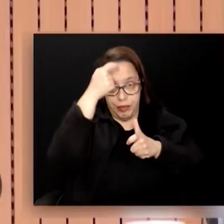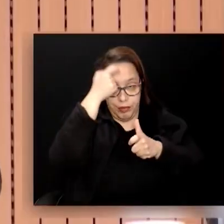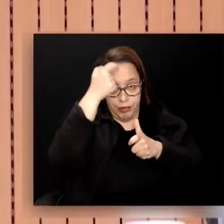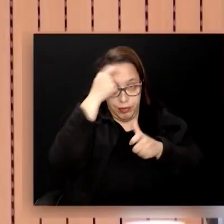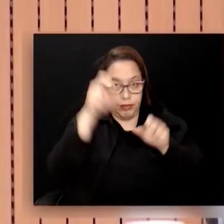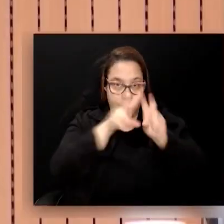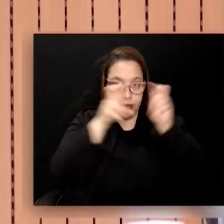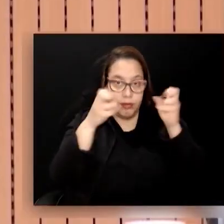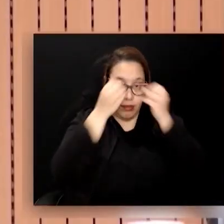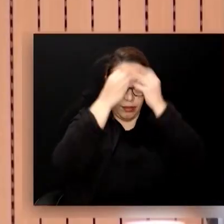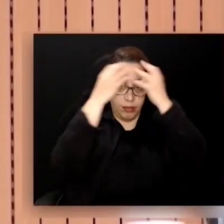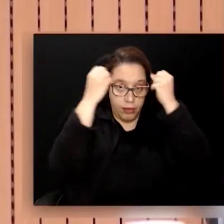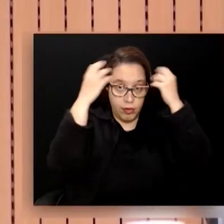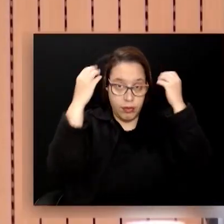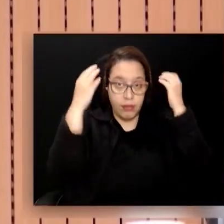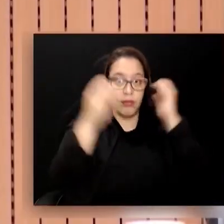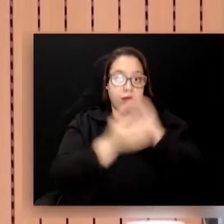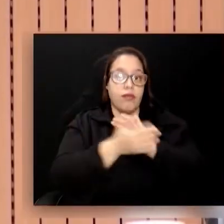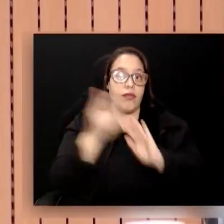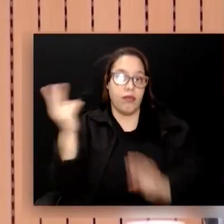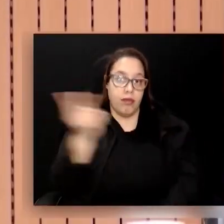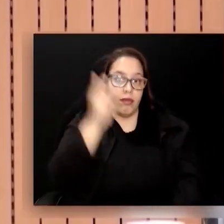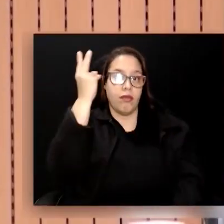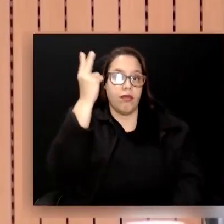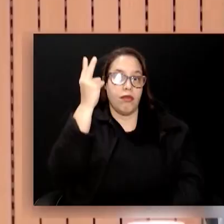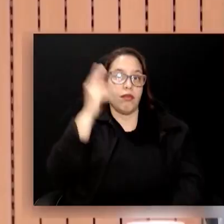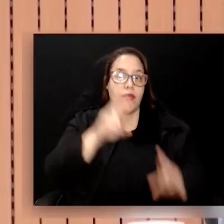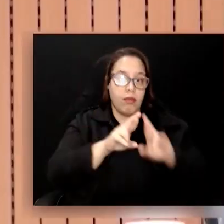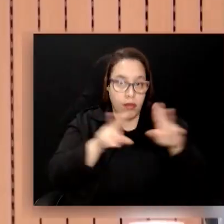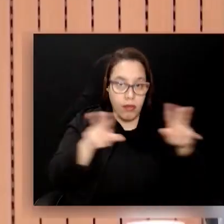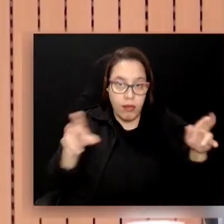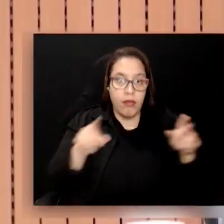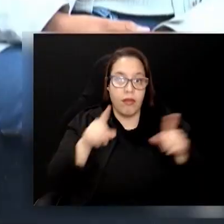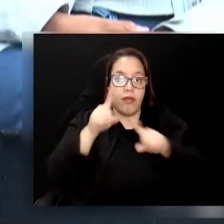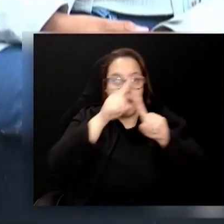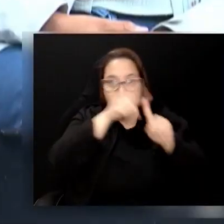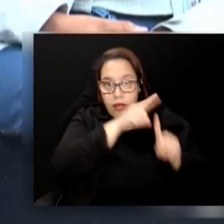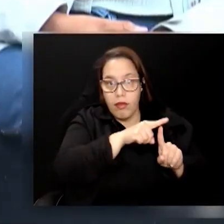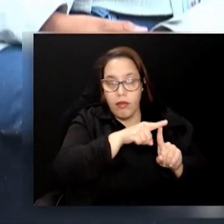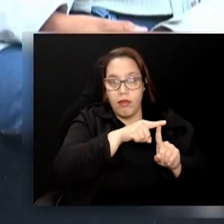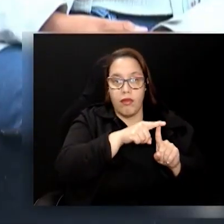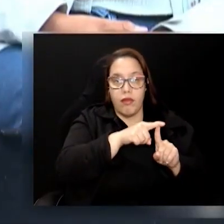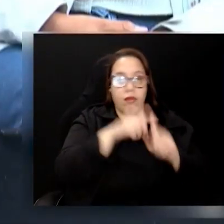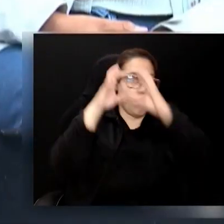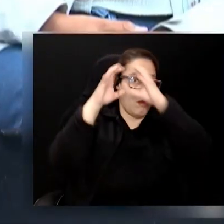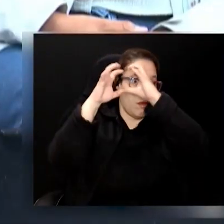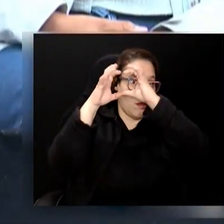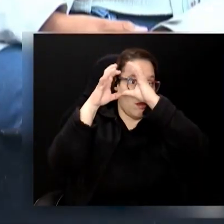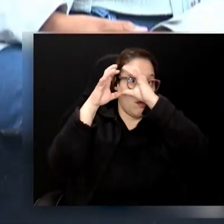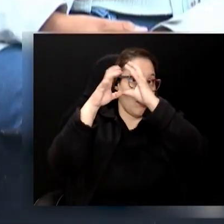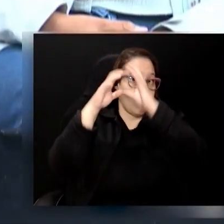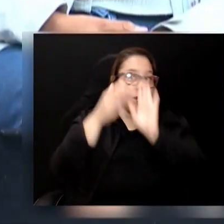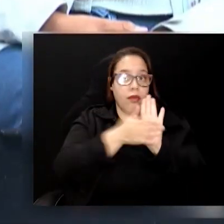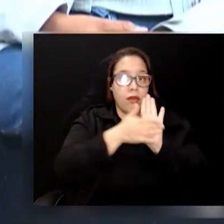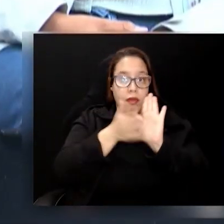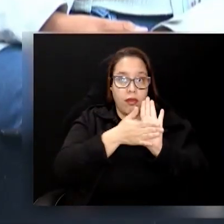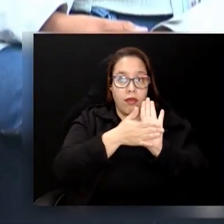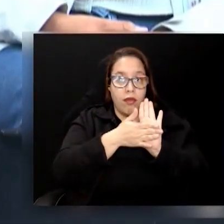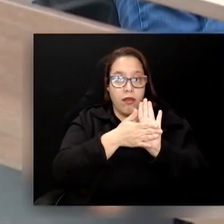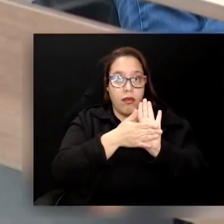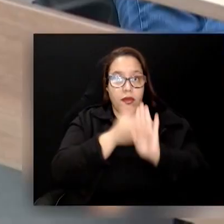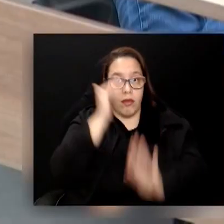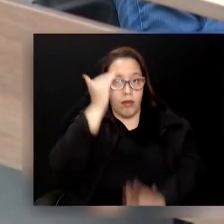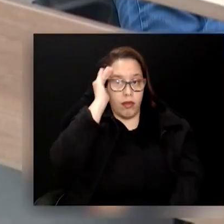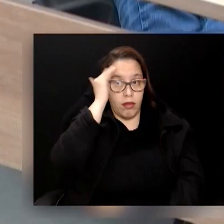neurodiversidade, valorizando as diferentes formas de funcionamento do cérebro. A proposta é compreender essas